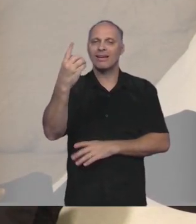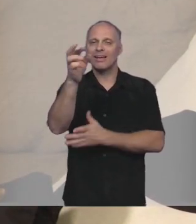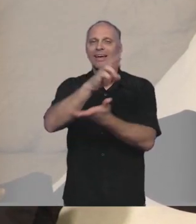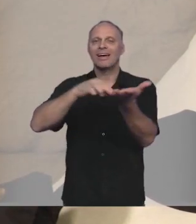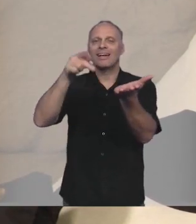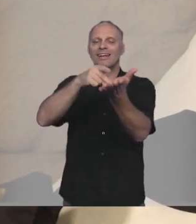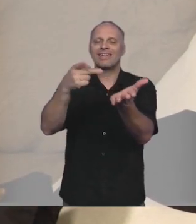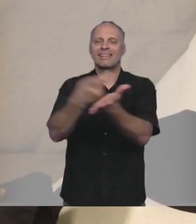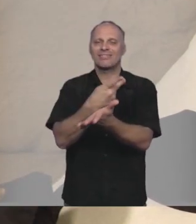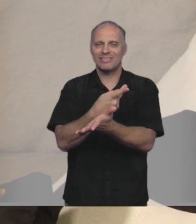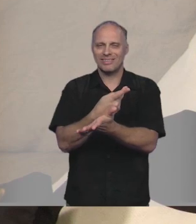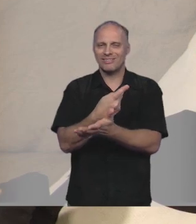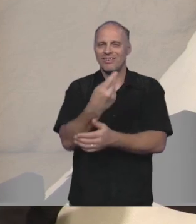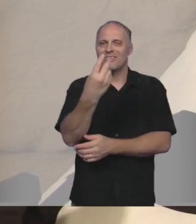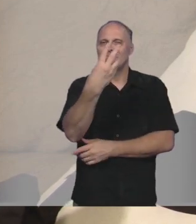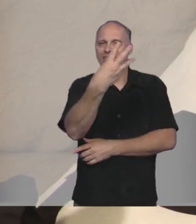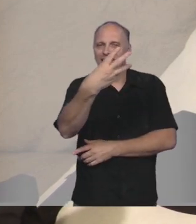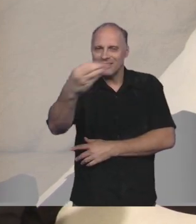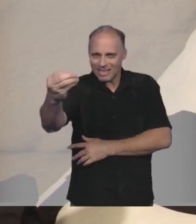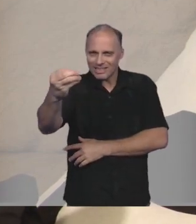acontecendo, né?